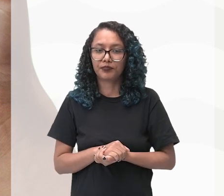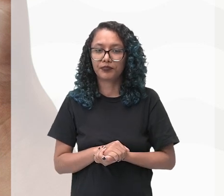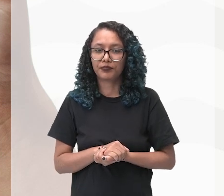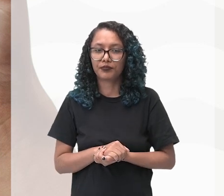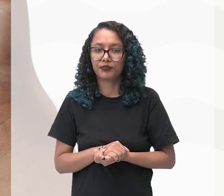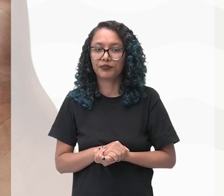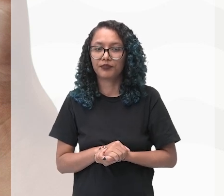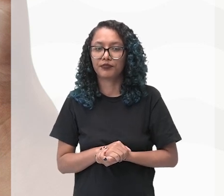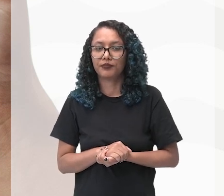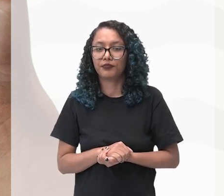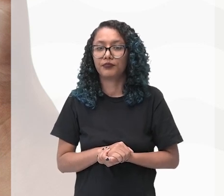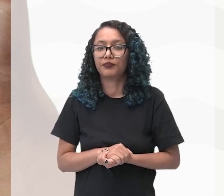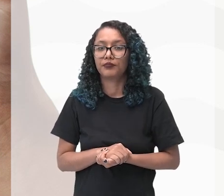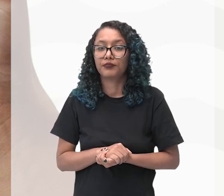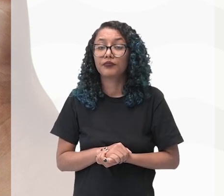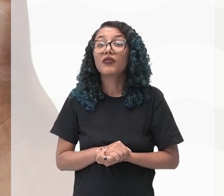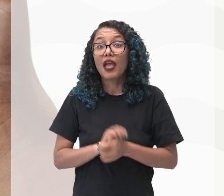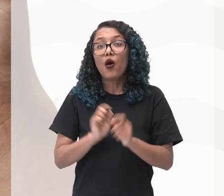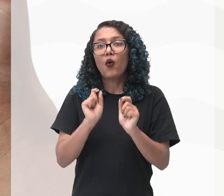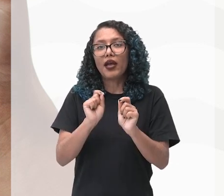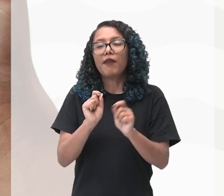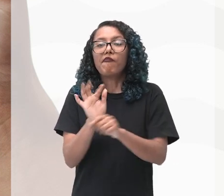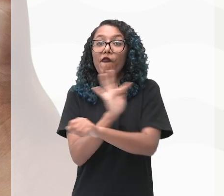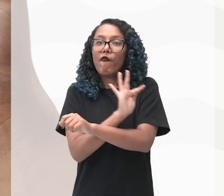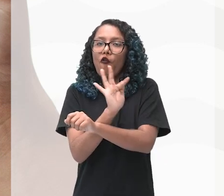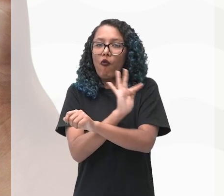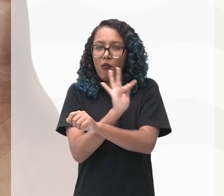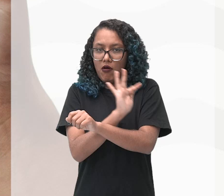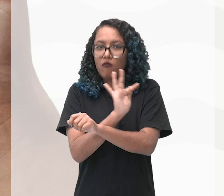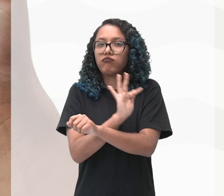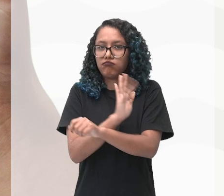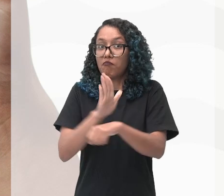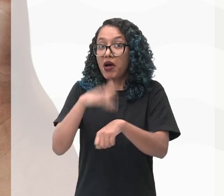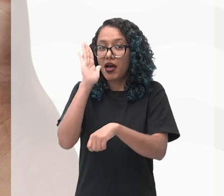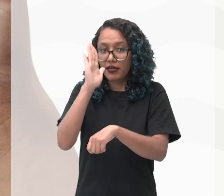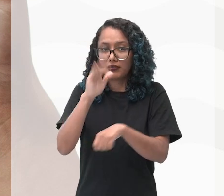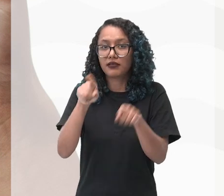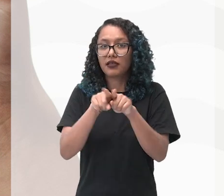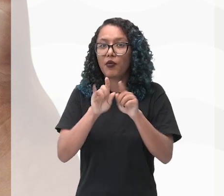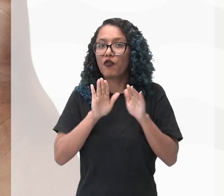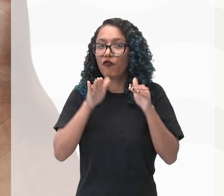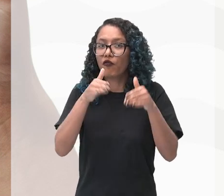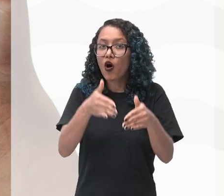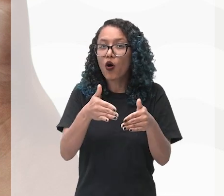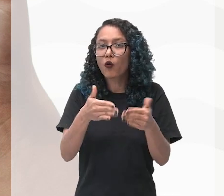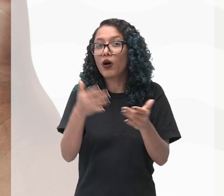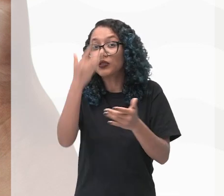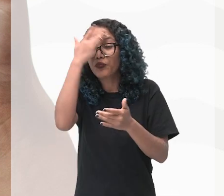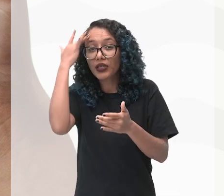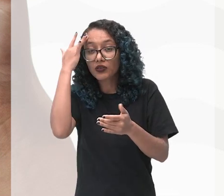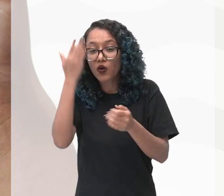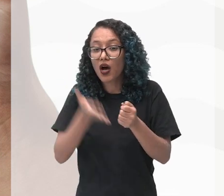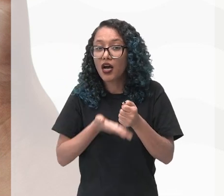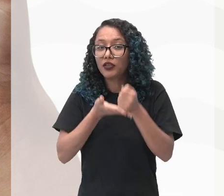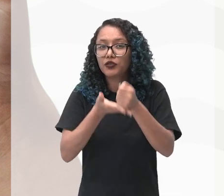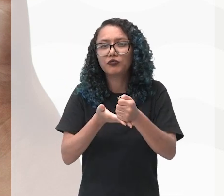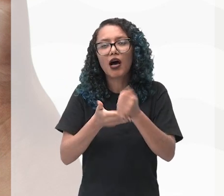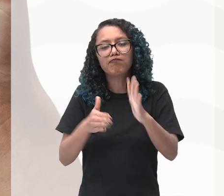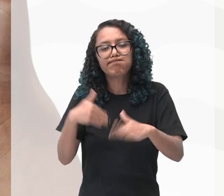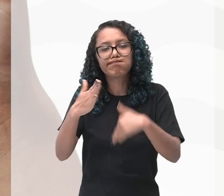Então, além disso, essas redes sociais elas tendem a ser mais formais